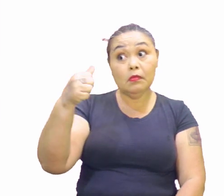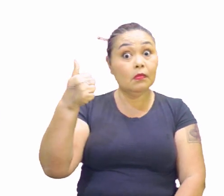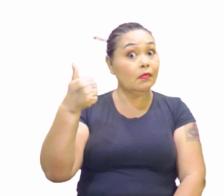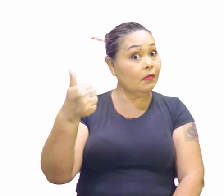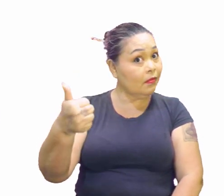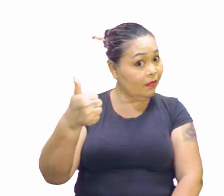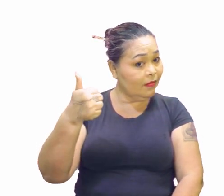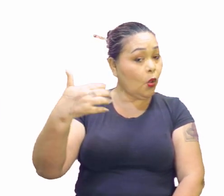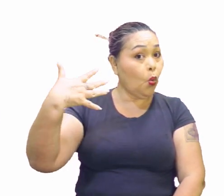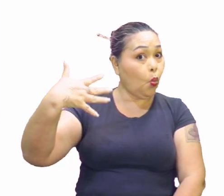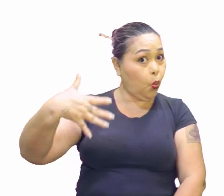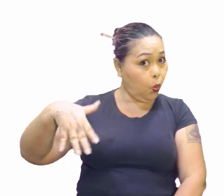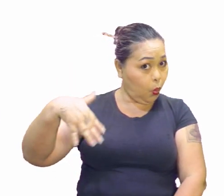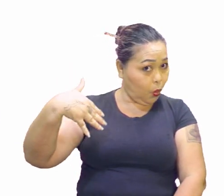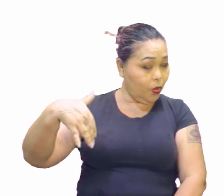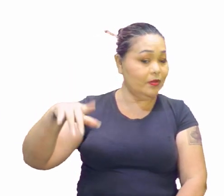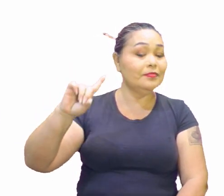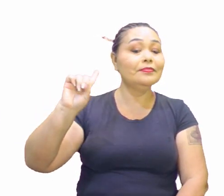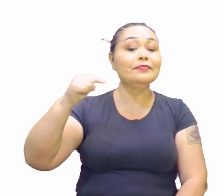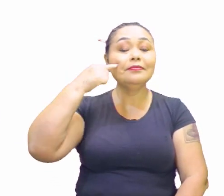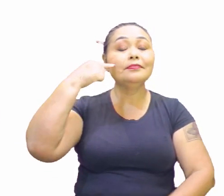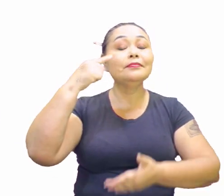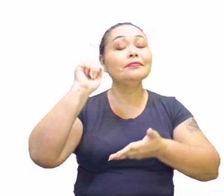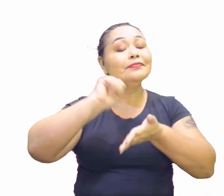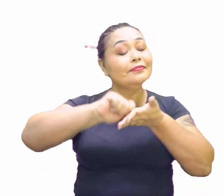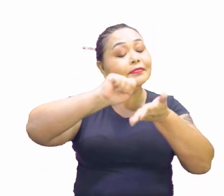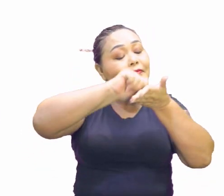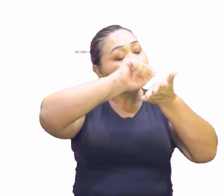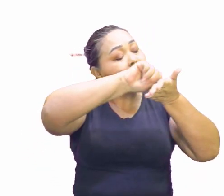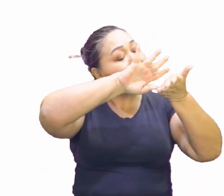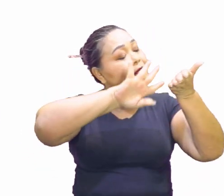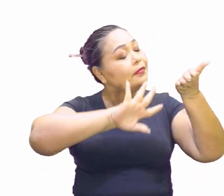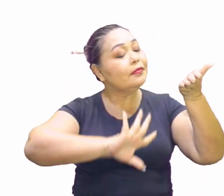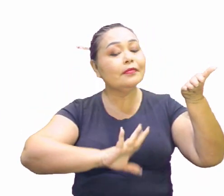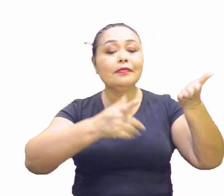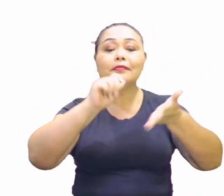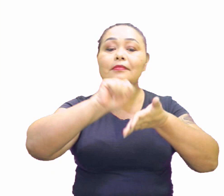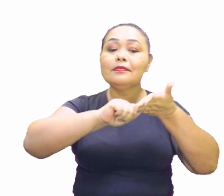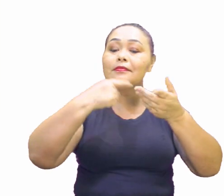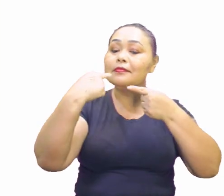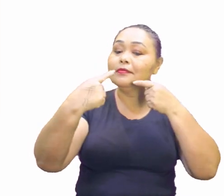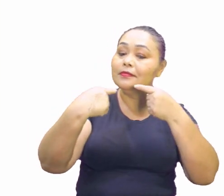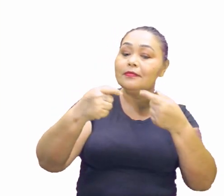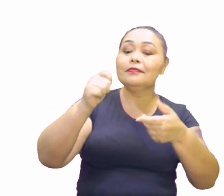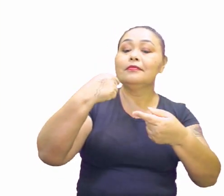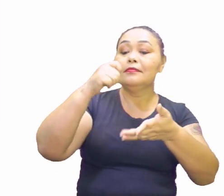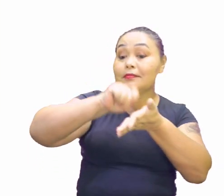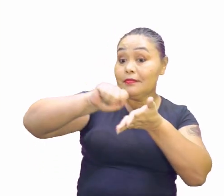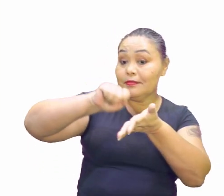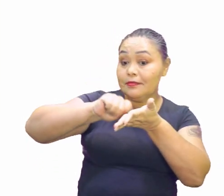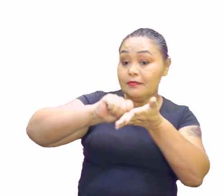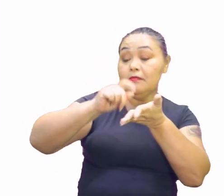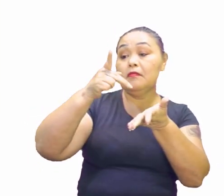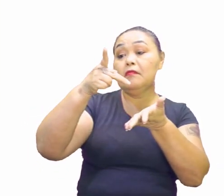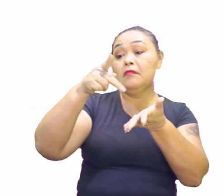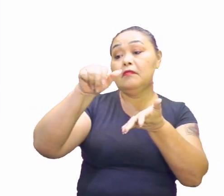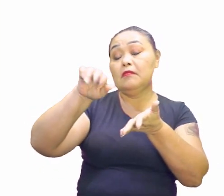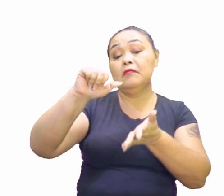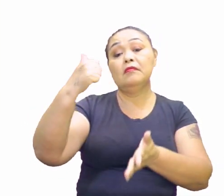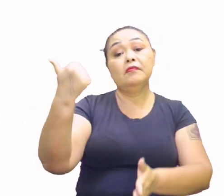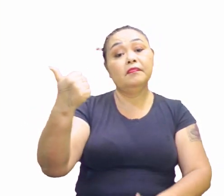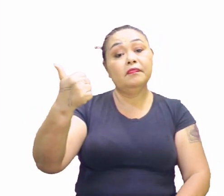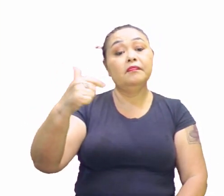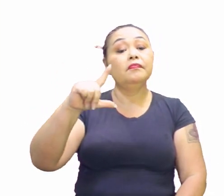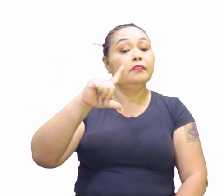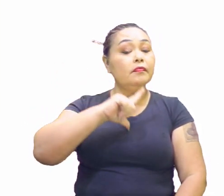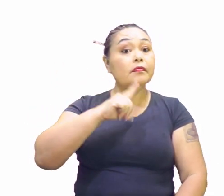66.1. Nós vamos aqui trabalhando a produção textual, né? Texto dissertativo argumentativo, parte 1. Nós